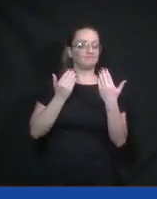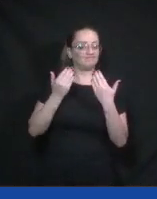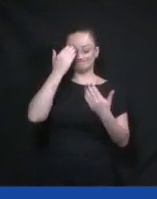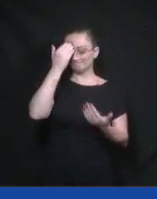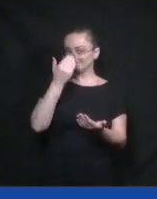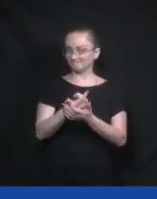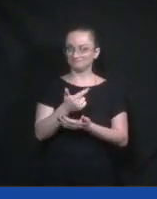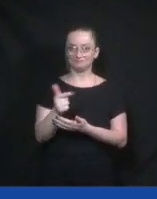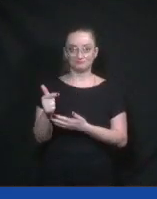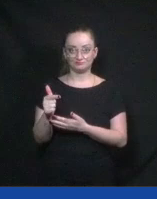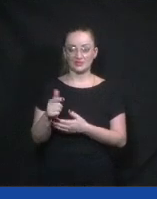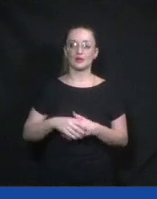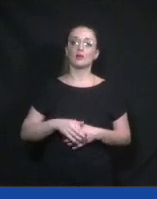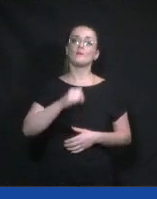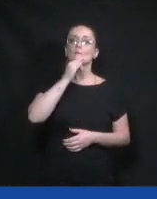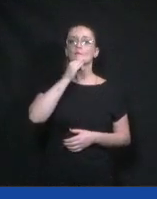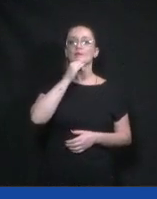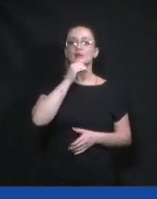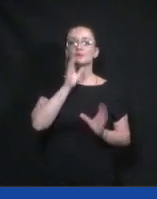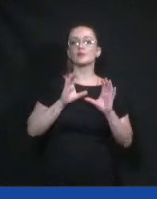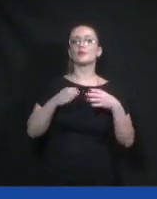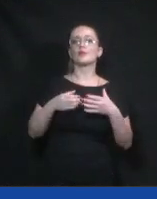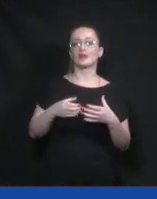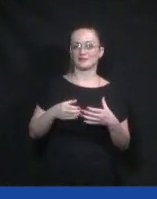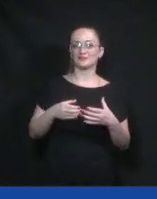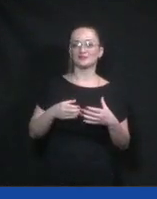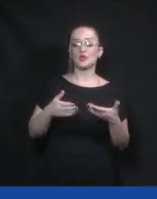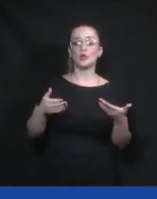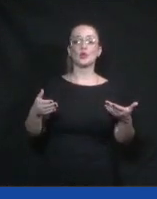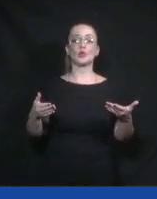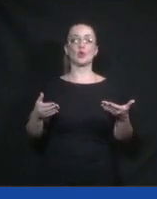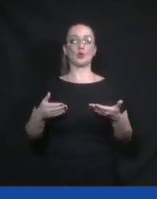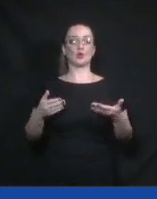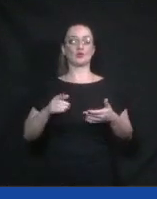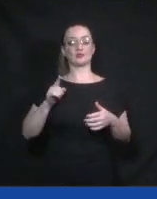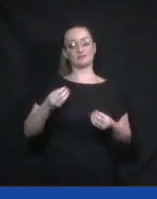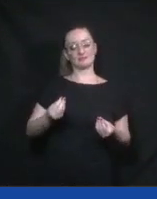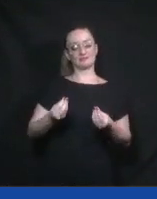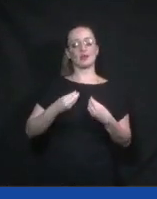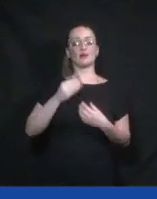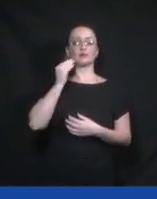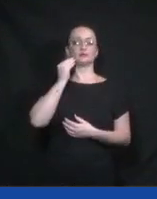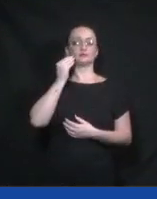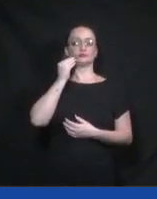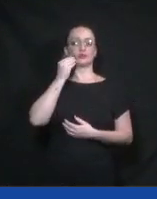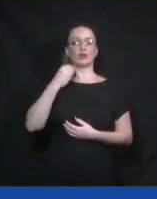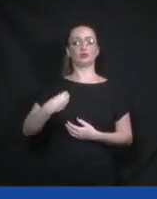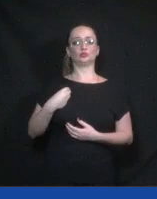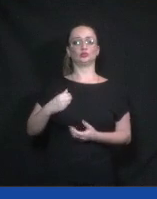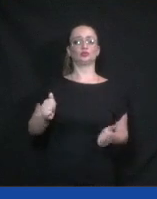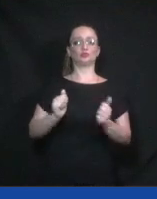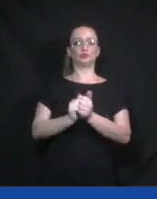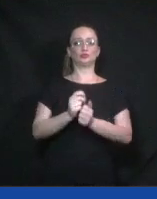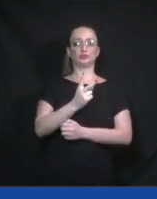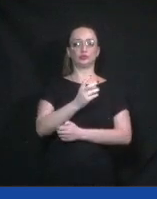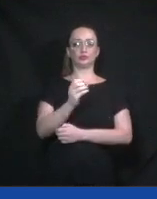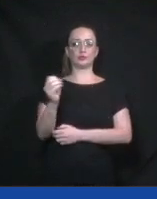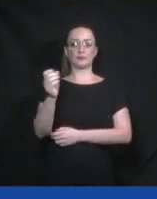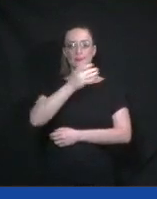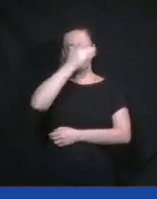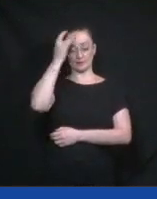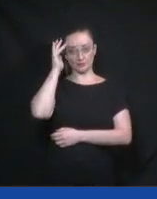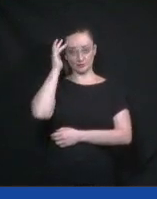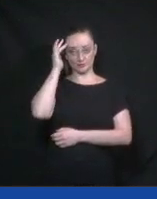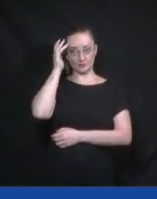cargos eletivos como por exemplo Congresso Nacional hoje rápido Me dá oportunidade de conviver com quase 200 dessas